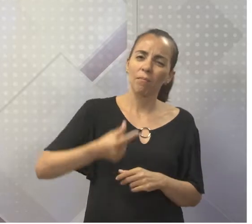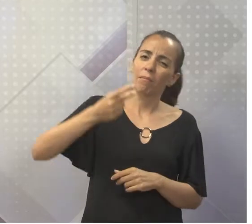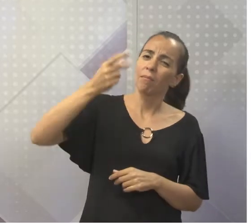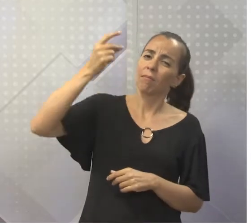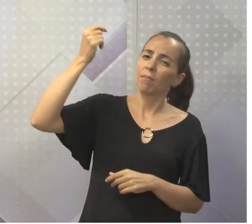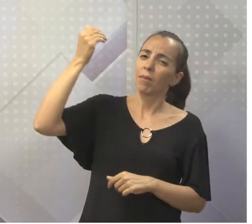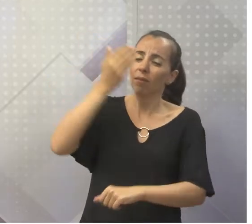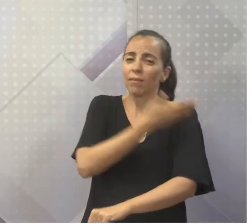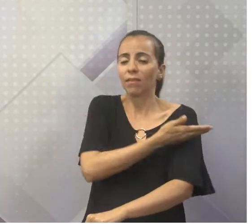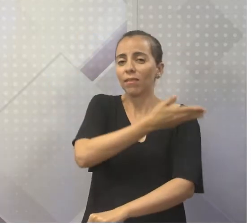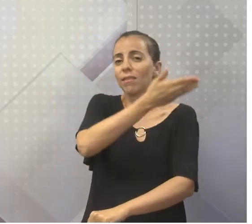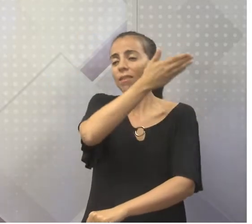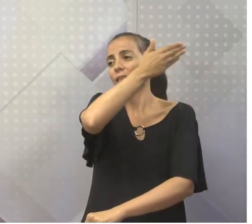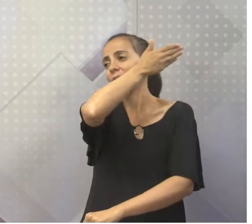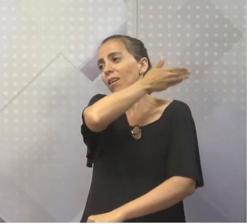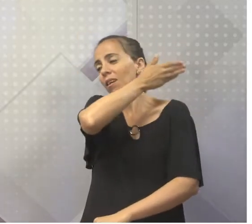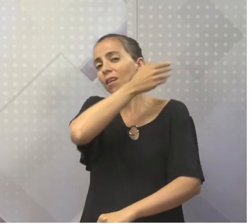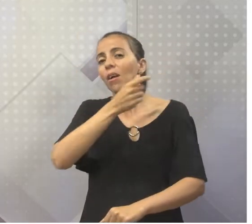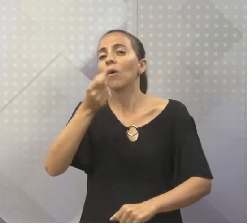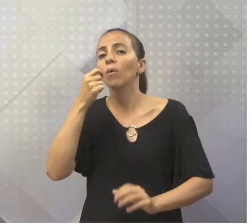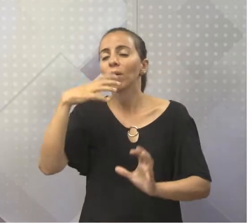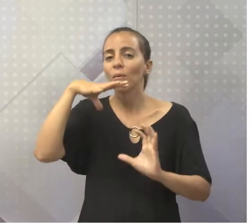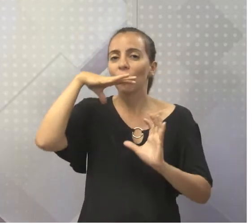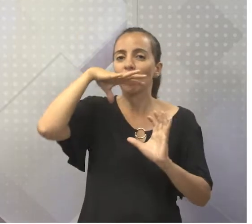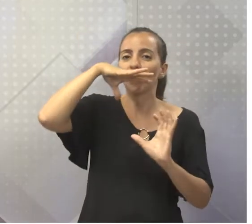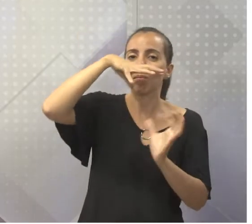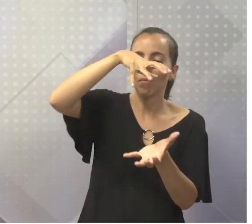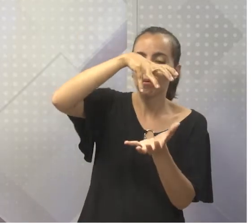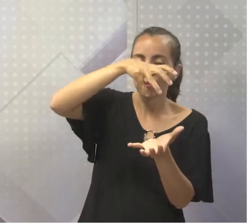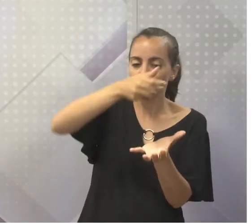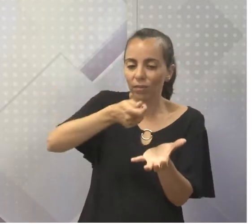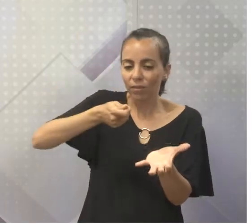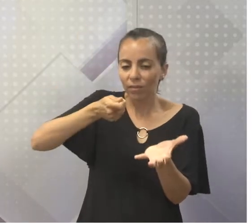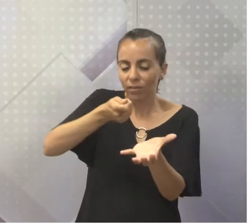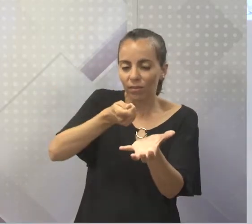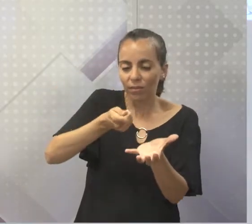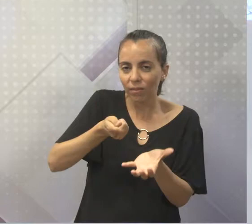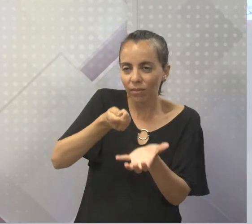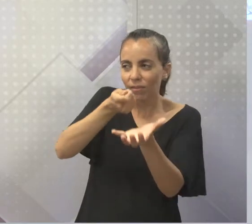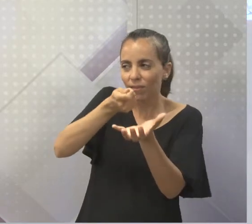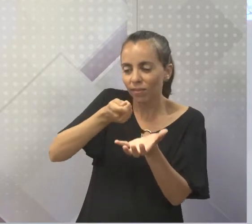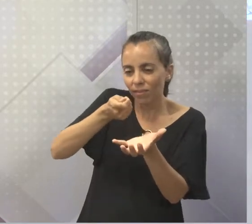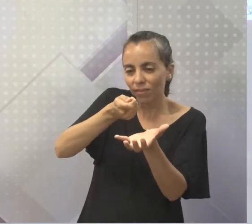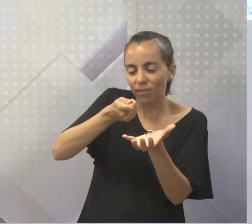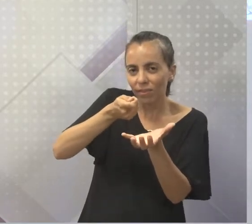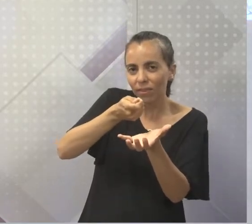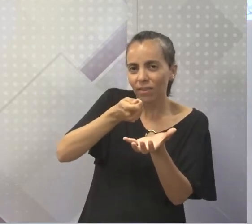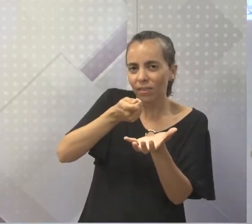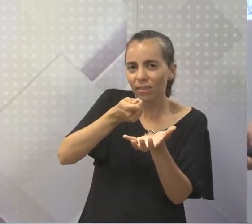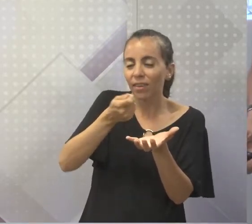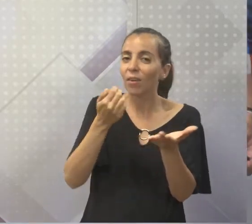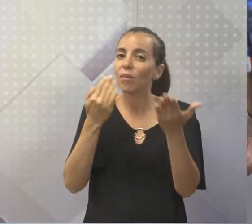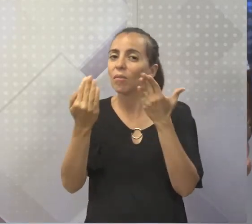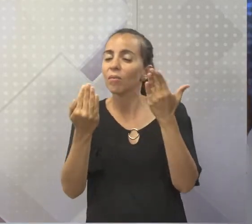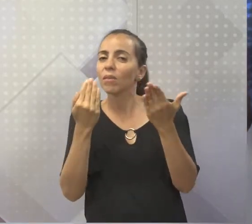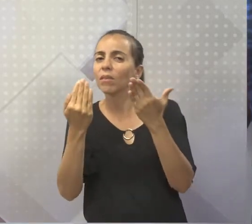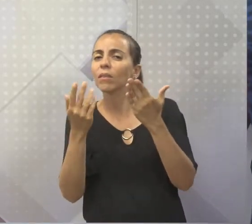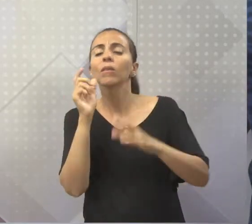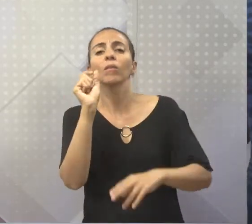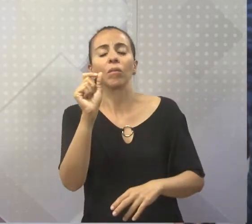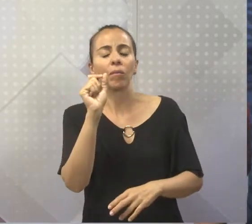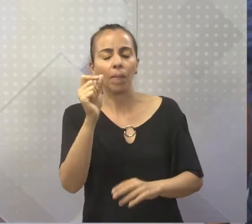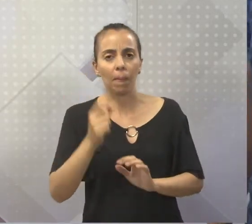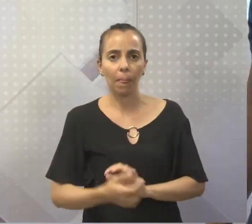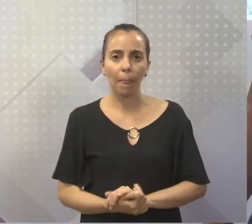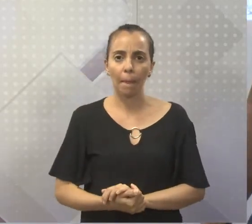assando o planeta tá vendo ó fogueirinha e o bicho tá assando planeta desde que o homem e